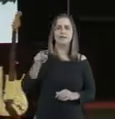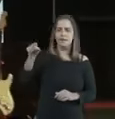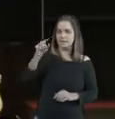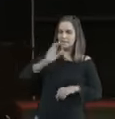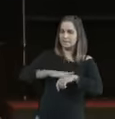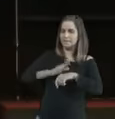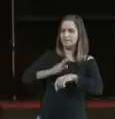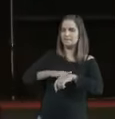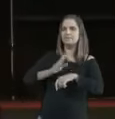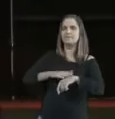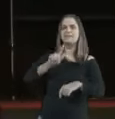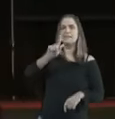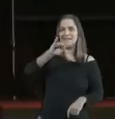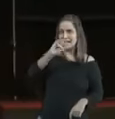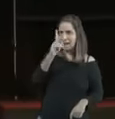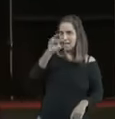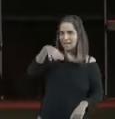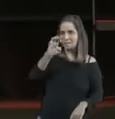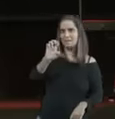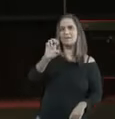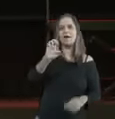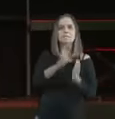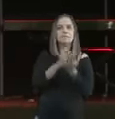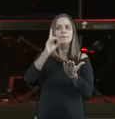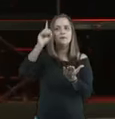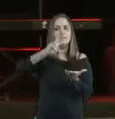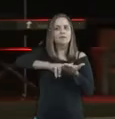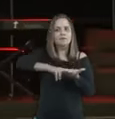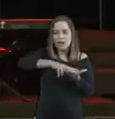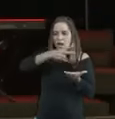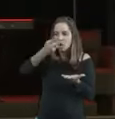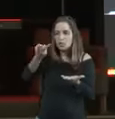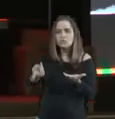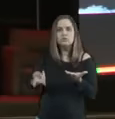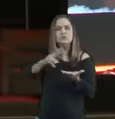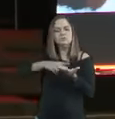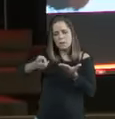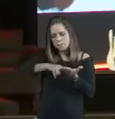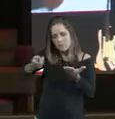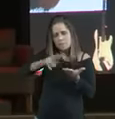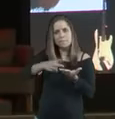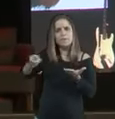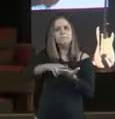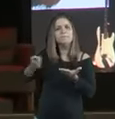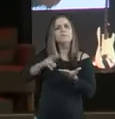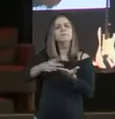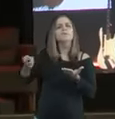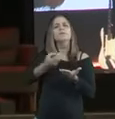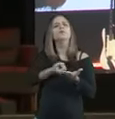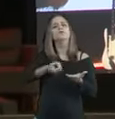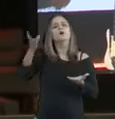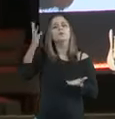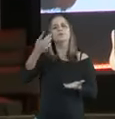Índia. Ele tinha uma facilidade como autodidata, e ele foi traduzindo porções